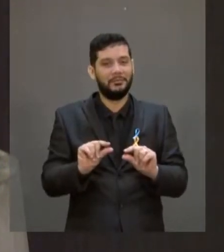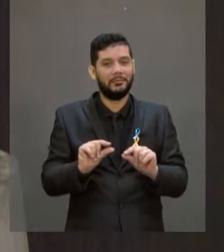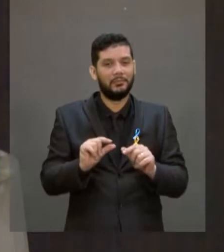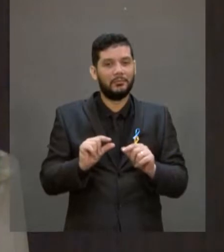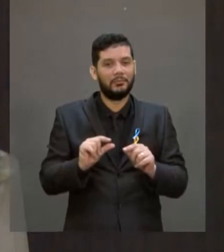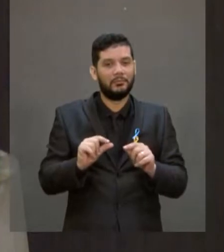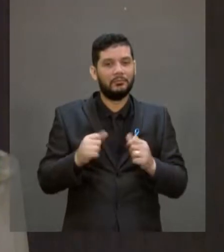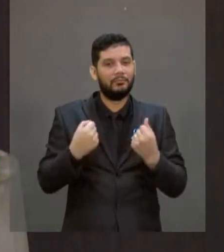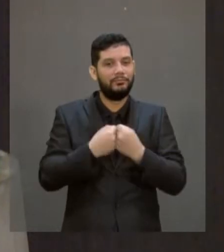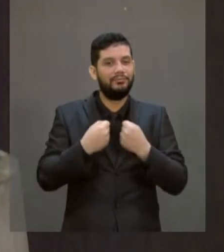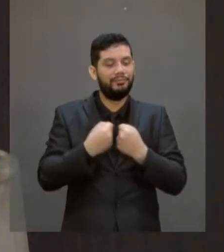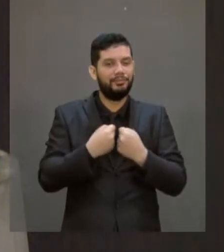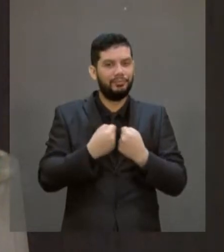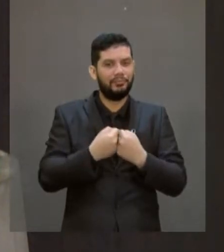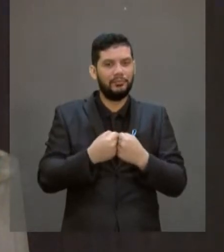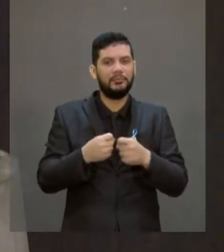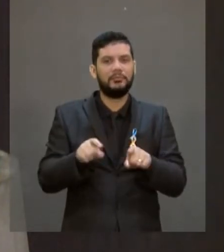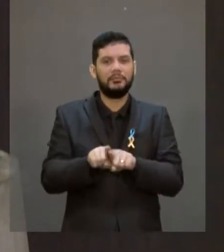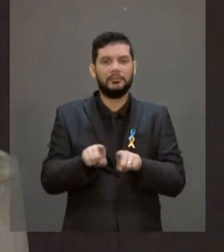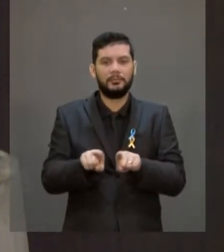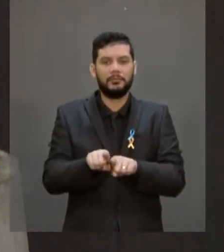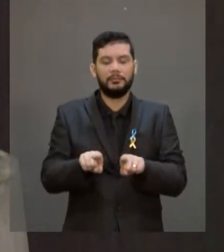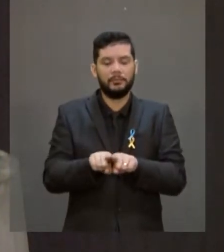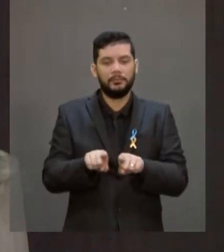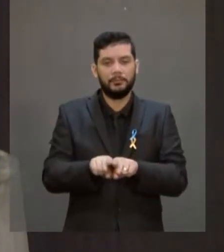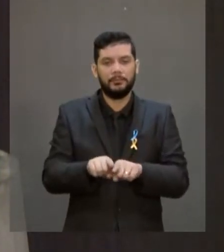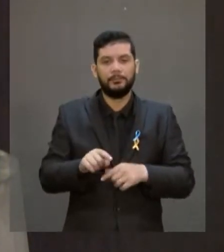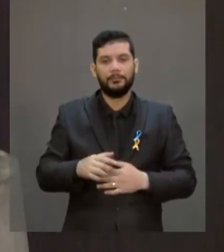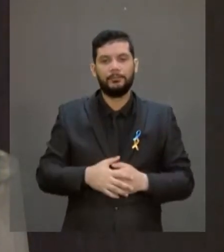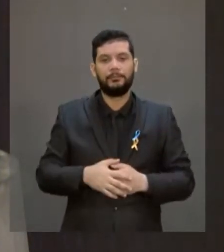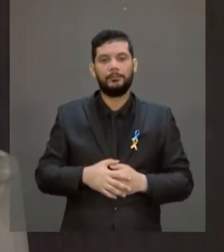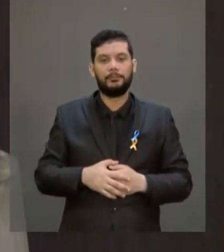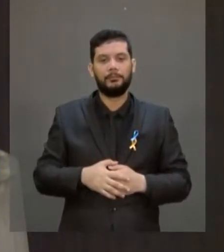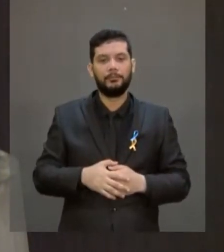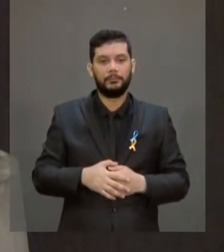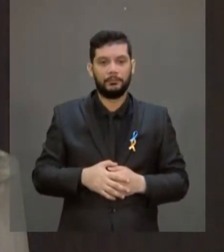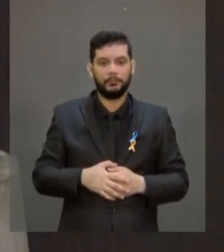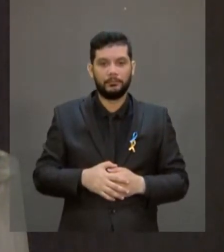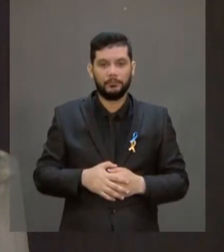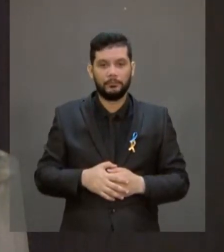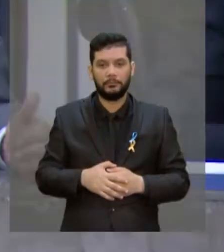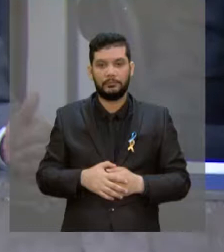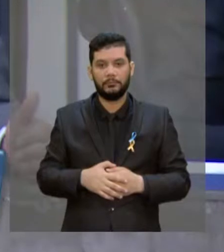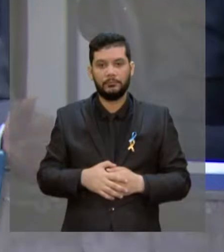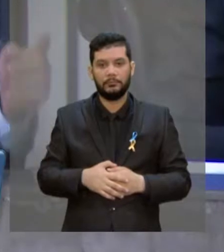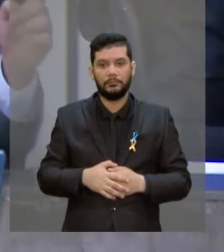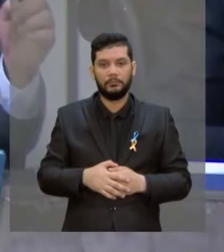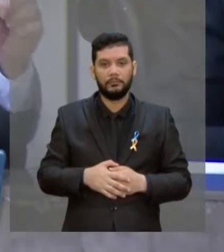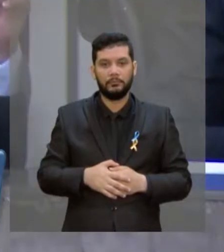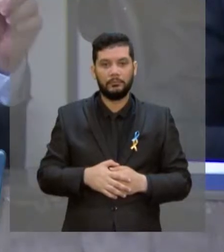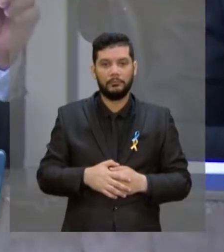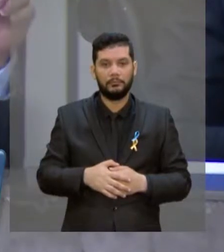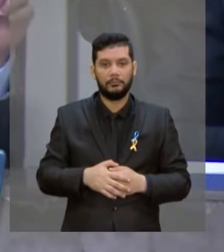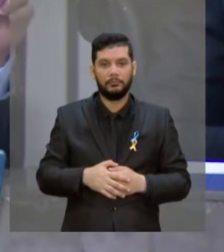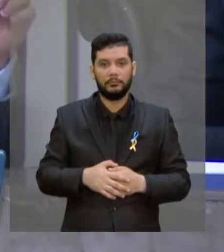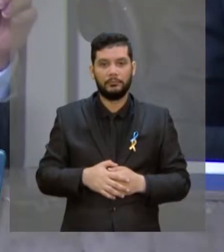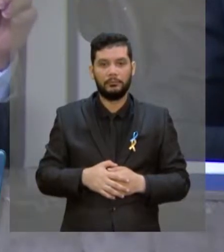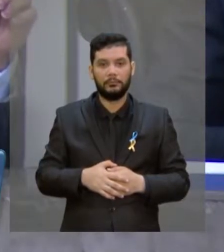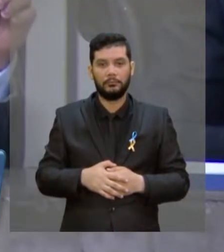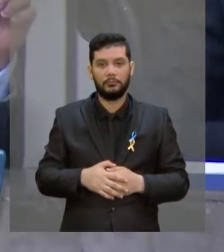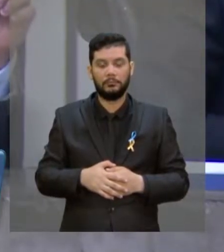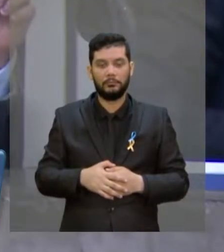exemplo. Excelentes. Deputado excelentes. Renato, essa presidência já tinha lhe concedido 3 minutos e concedeu mais 1